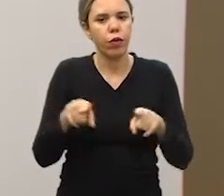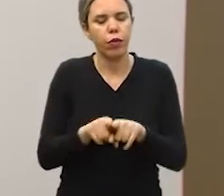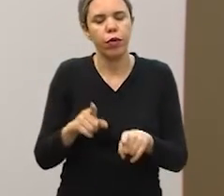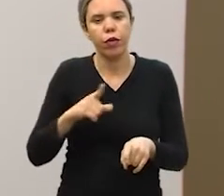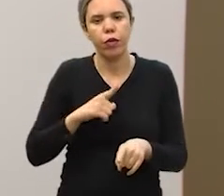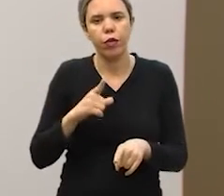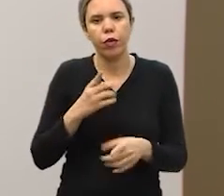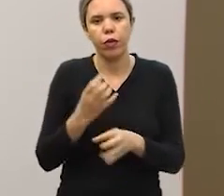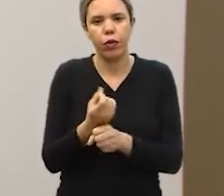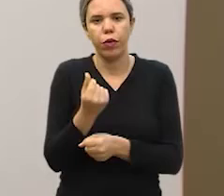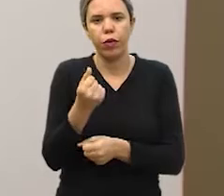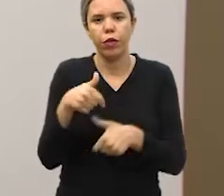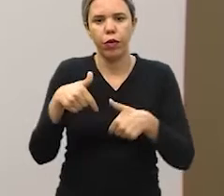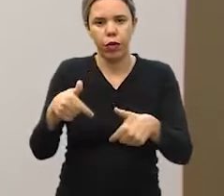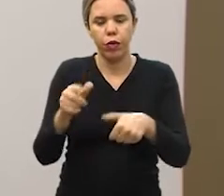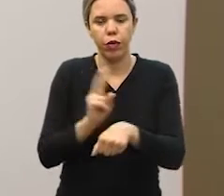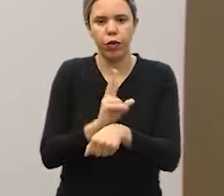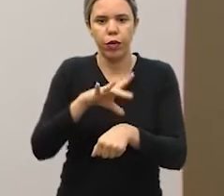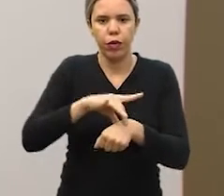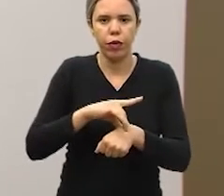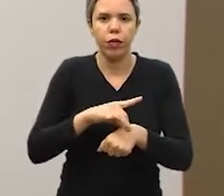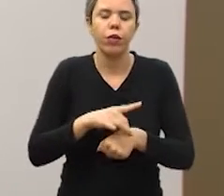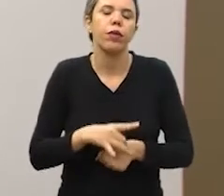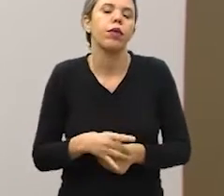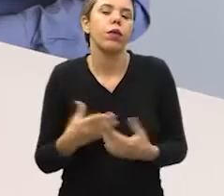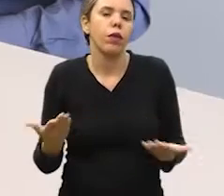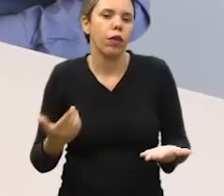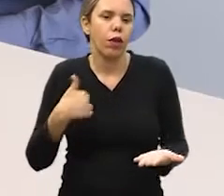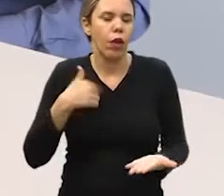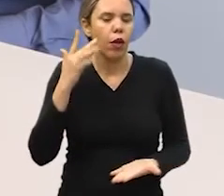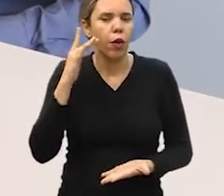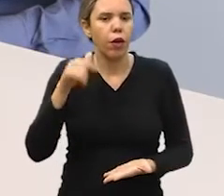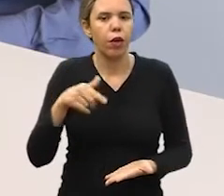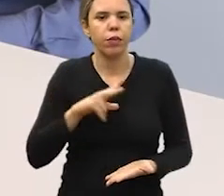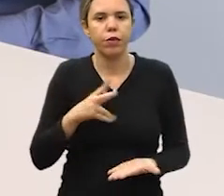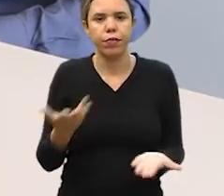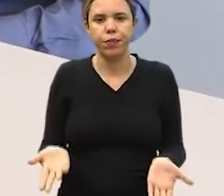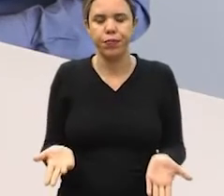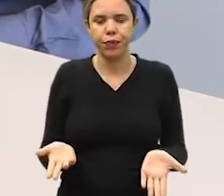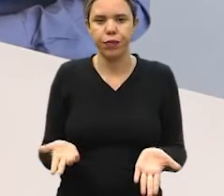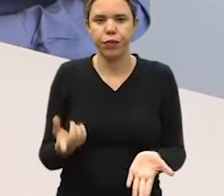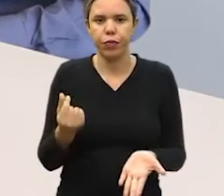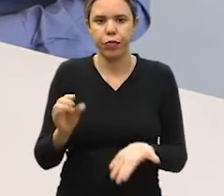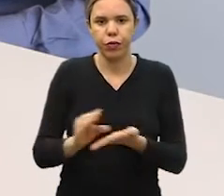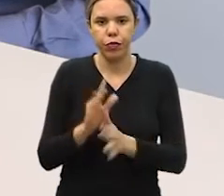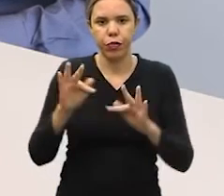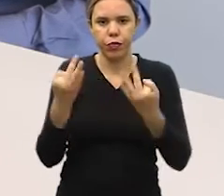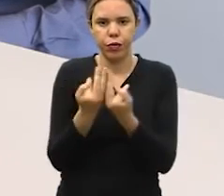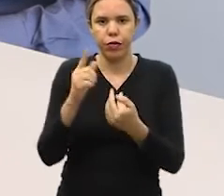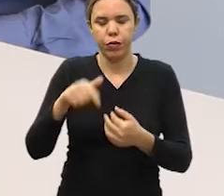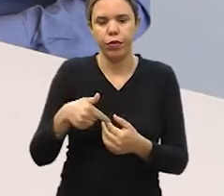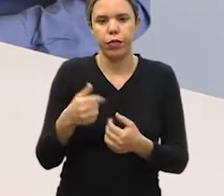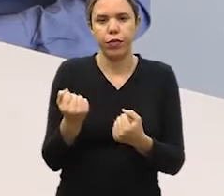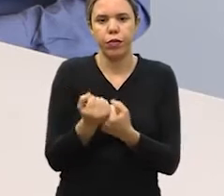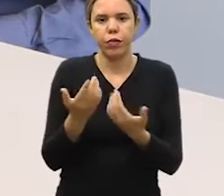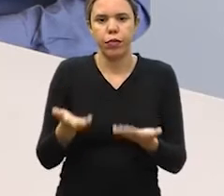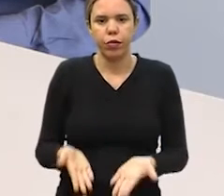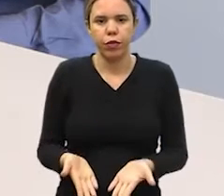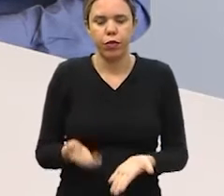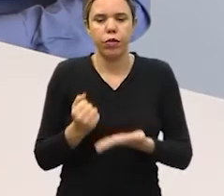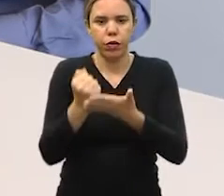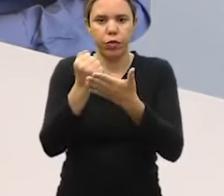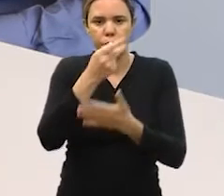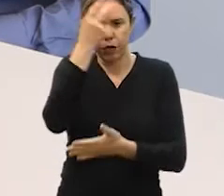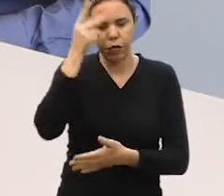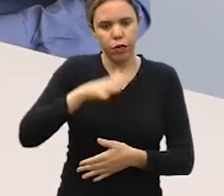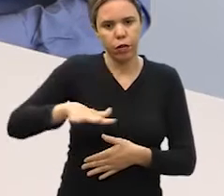também ter uma vida financeira muito mais segura. Então, eu considero particularmente o orçamento familiar como uma ferramenta que